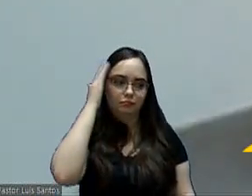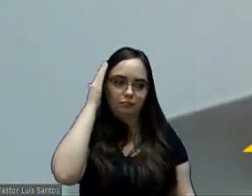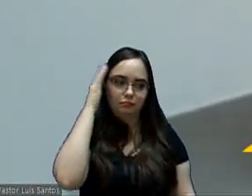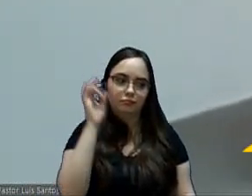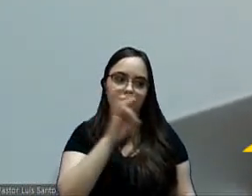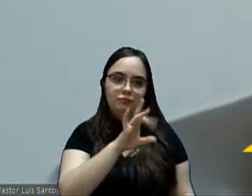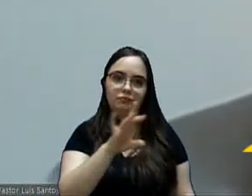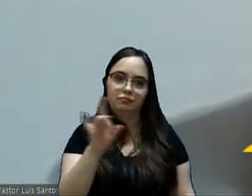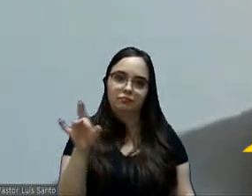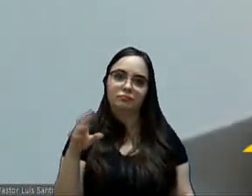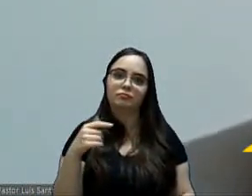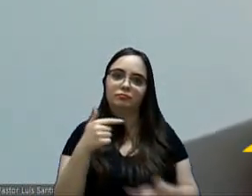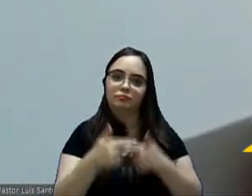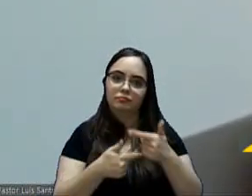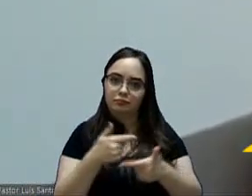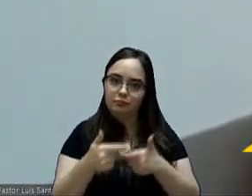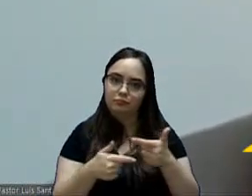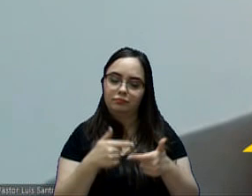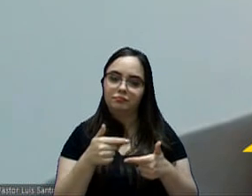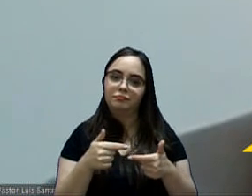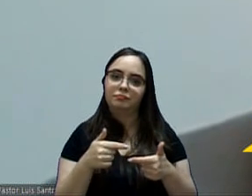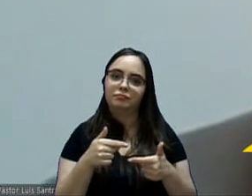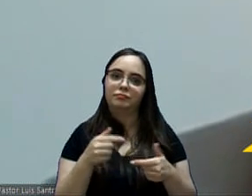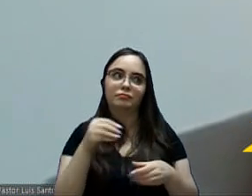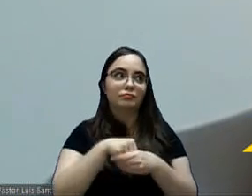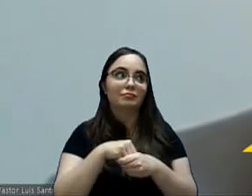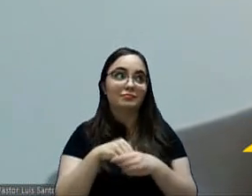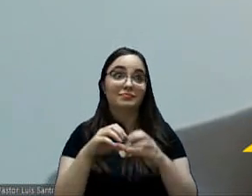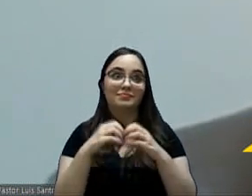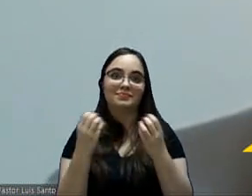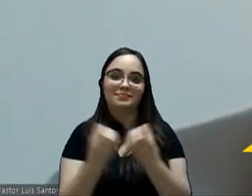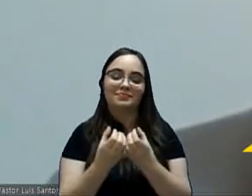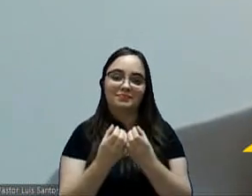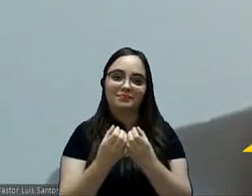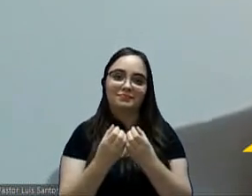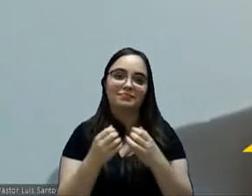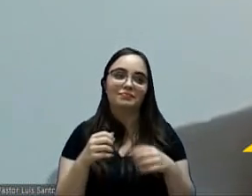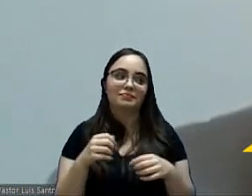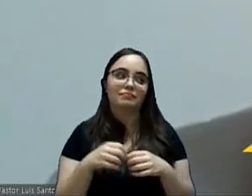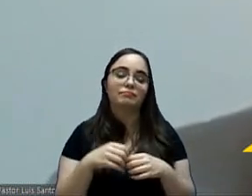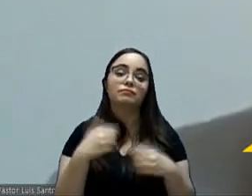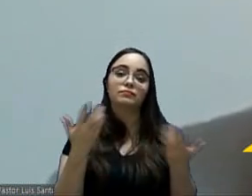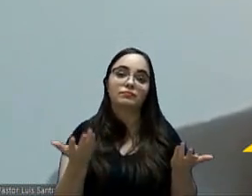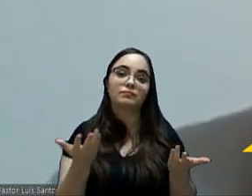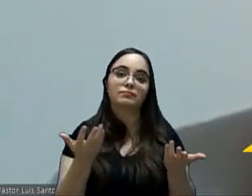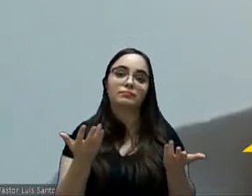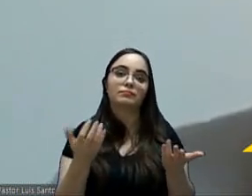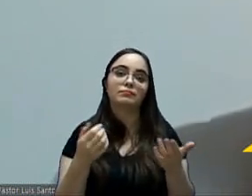de qualquer pessoa dentro da Câmara. Portanto, eu quero